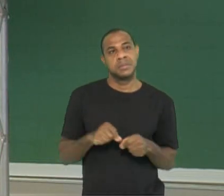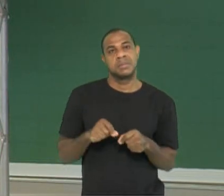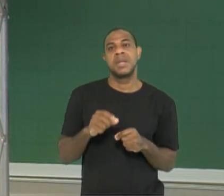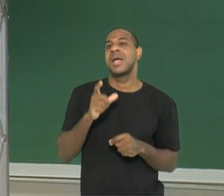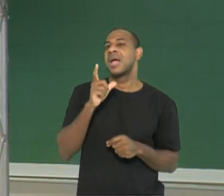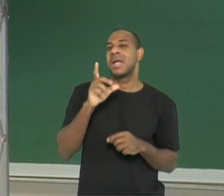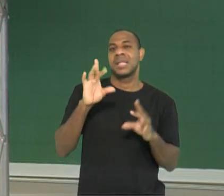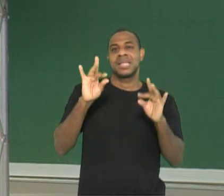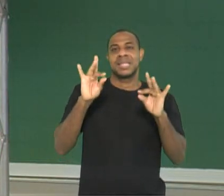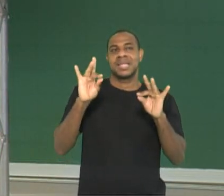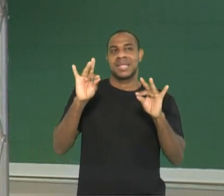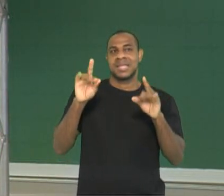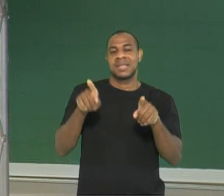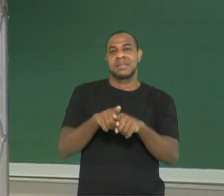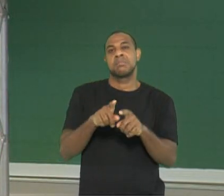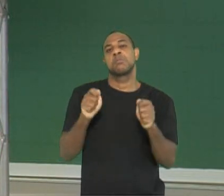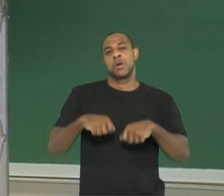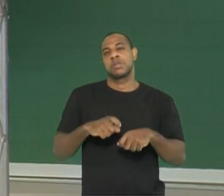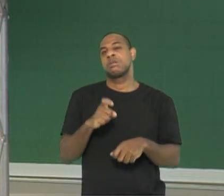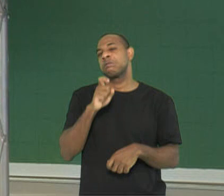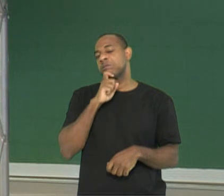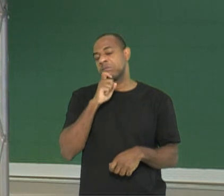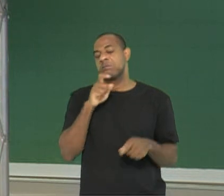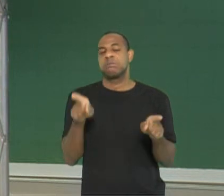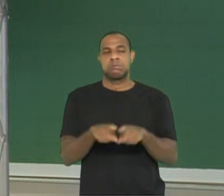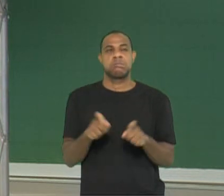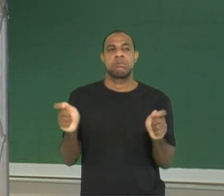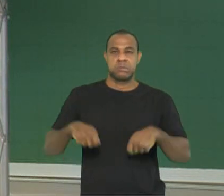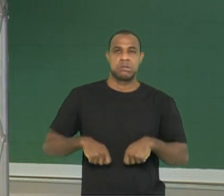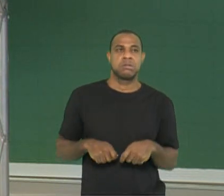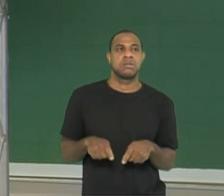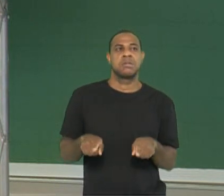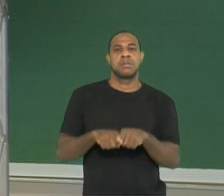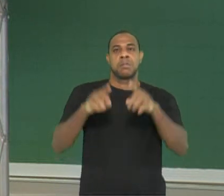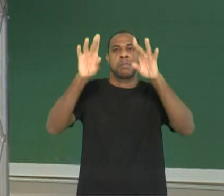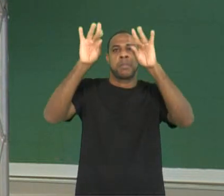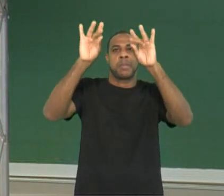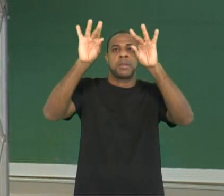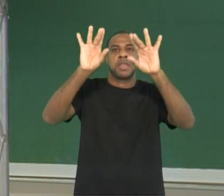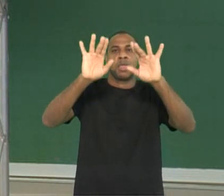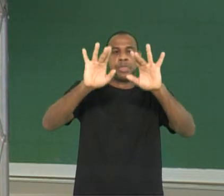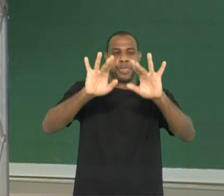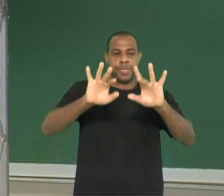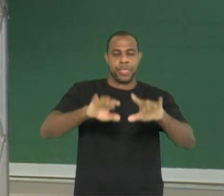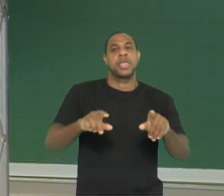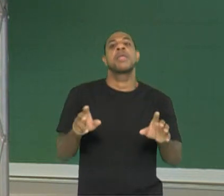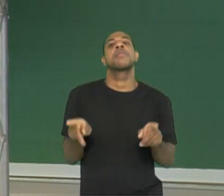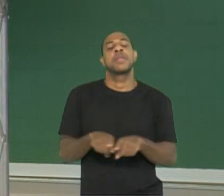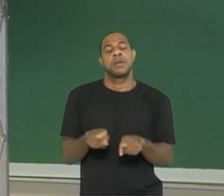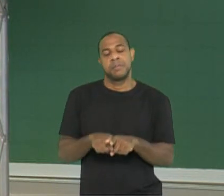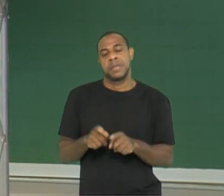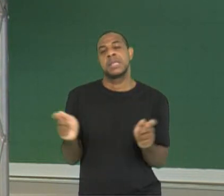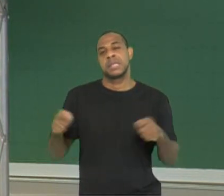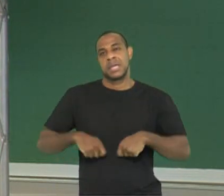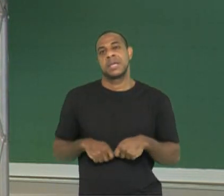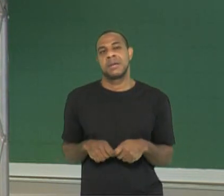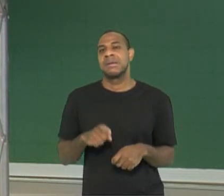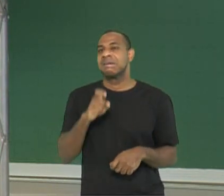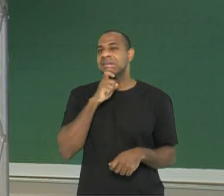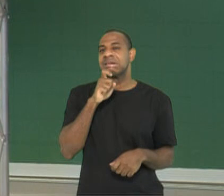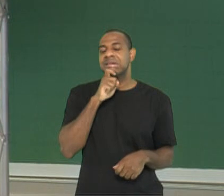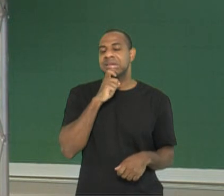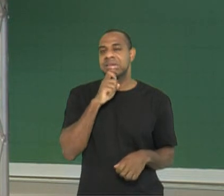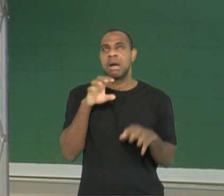líquida, em forma de cristais de gelo ou granizo e também flocos de neve, que são gotículas que estão congeladas e que